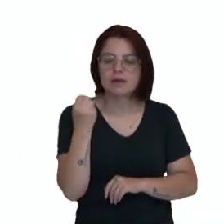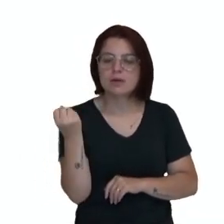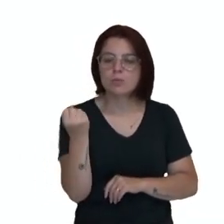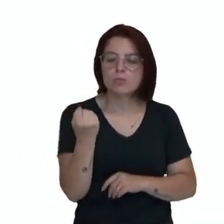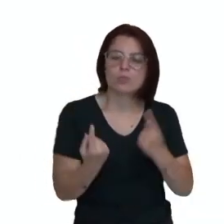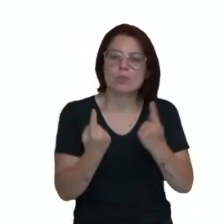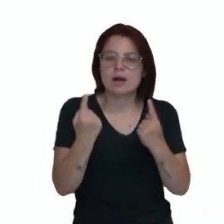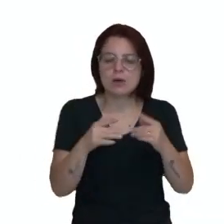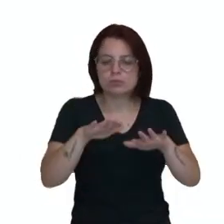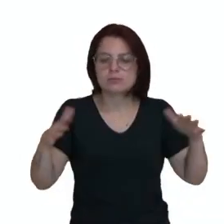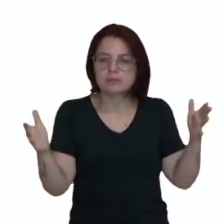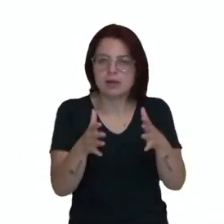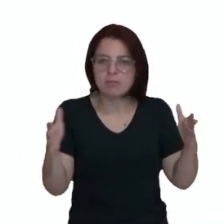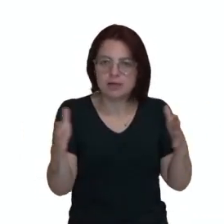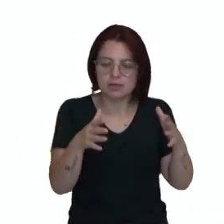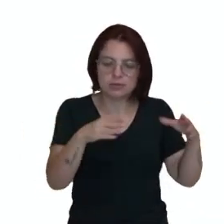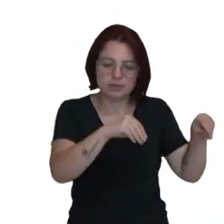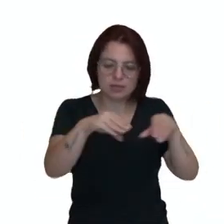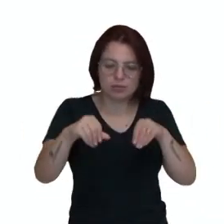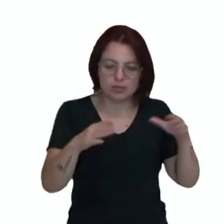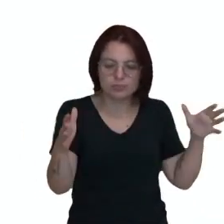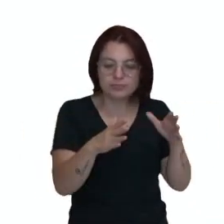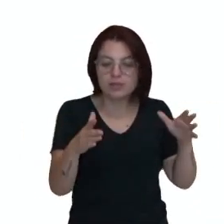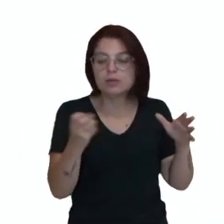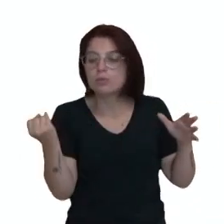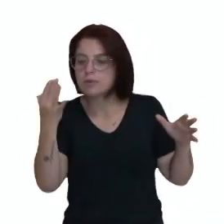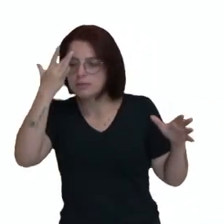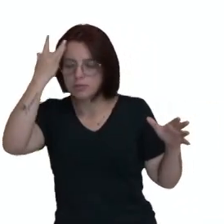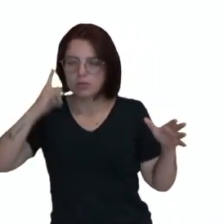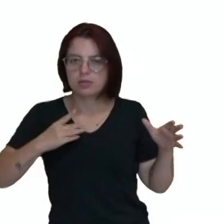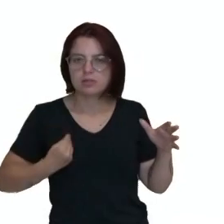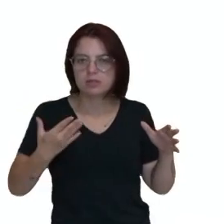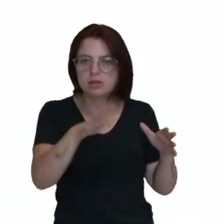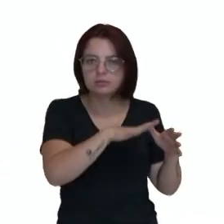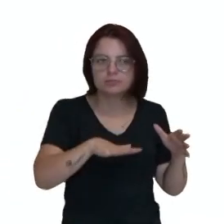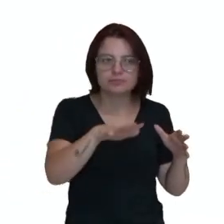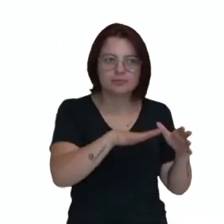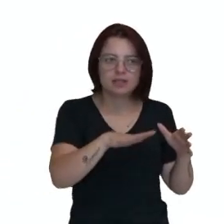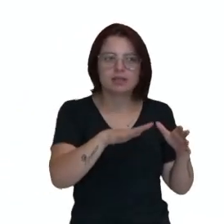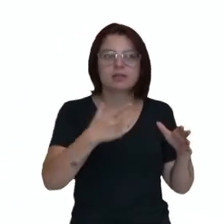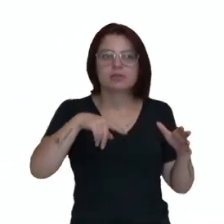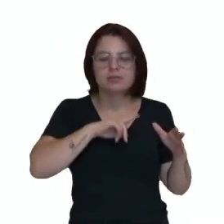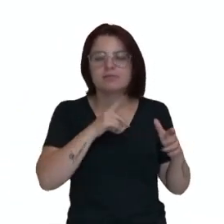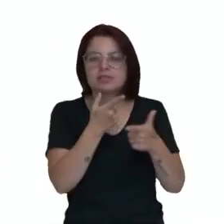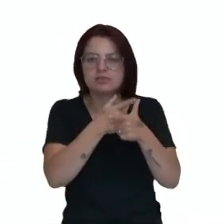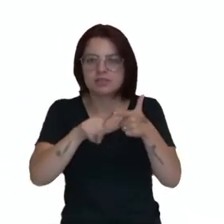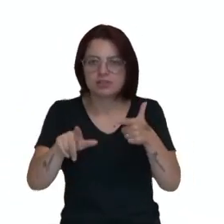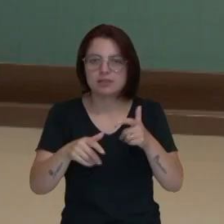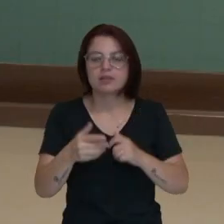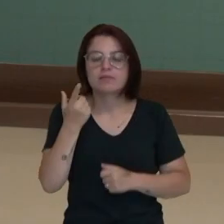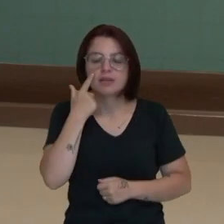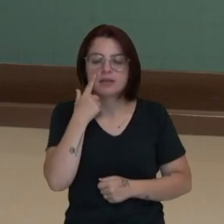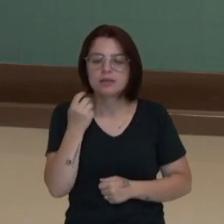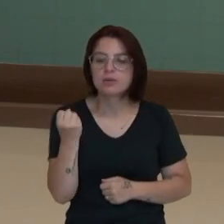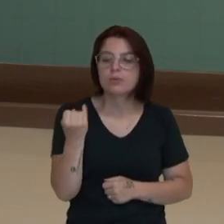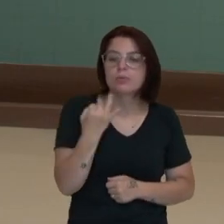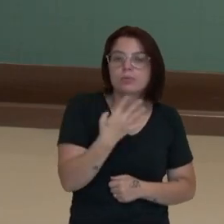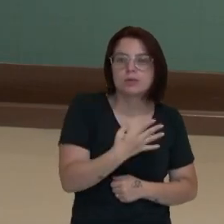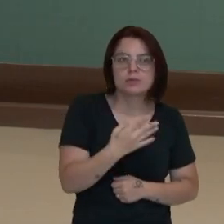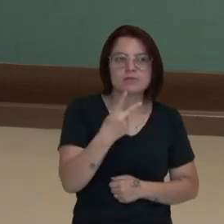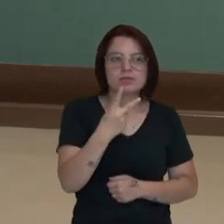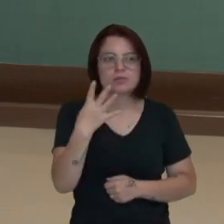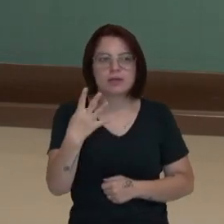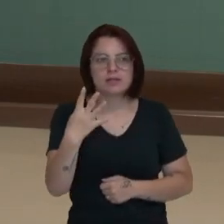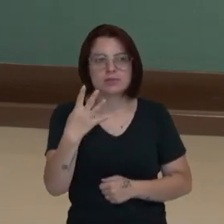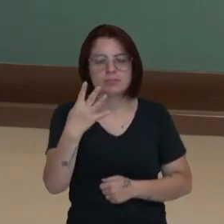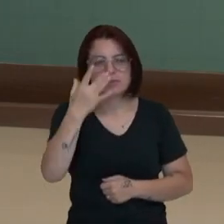é de 24 habitantes por quilômetro, pois, dividindo o total de habitantes pela área, nós vamos ter uma média de 24 pessoas